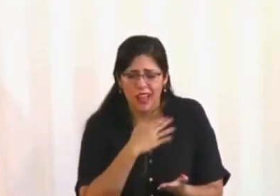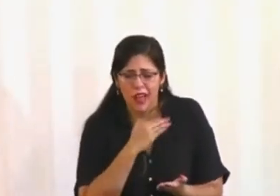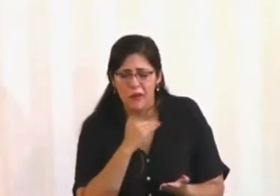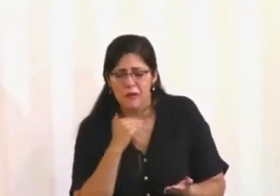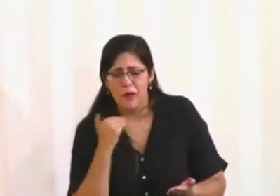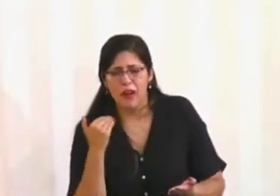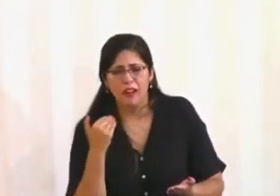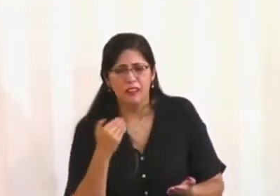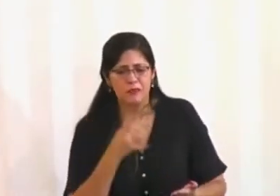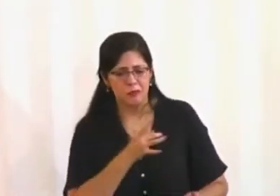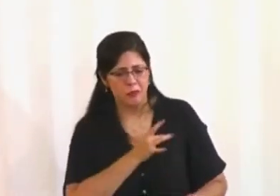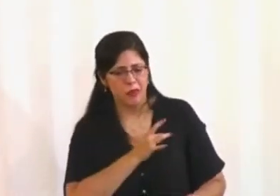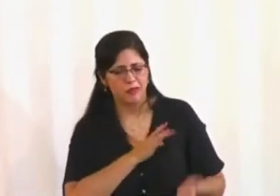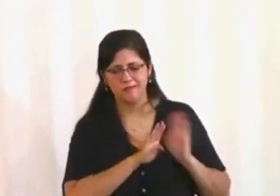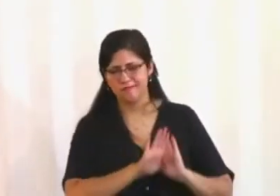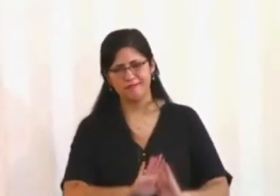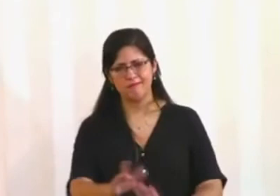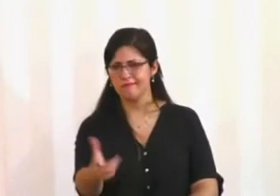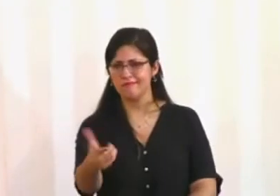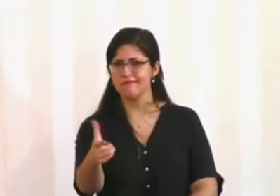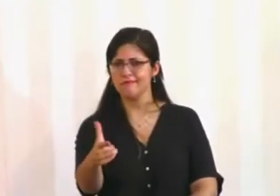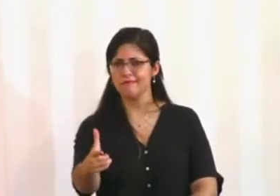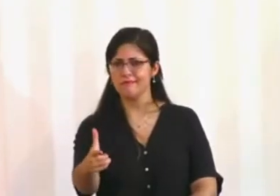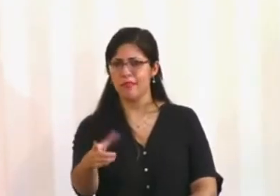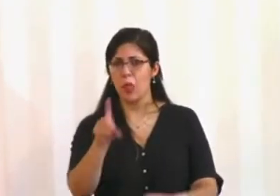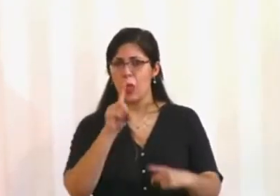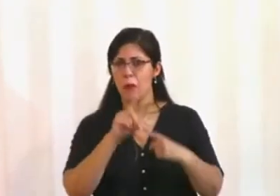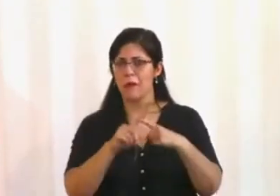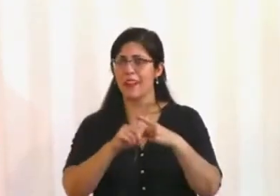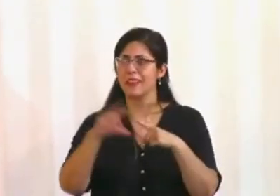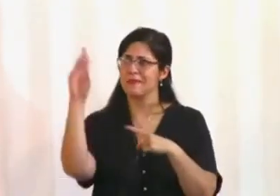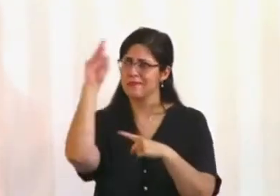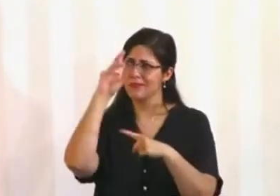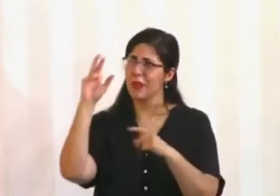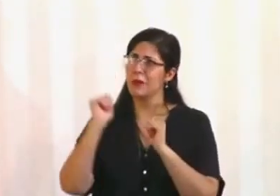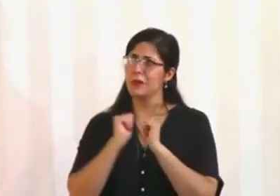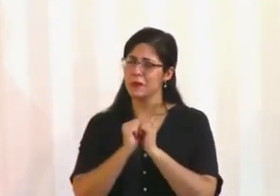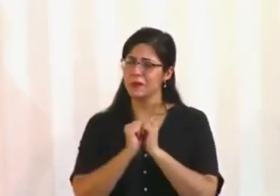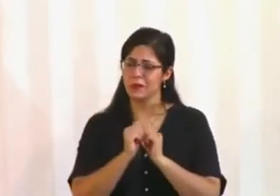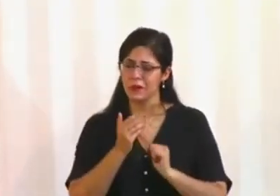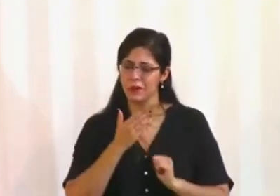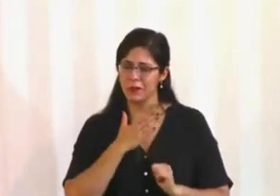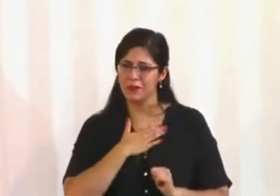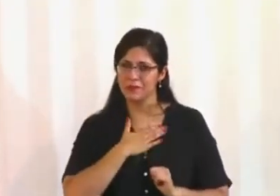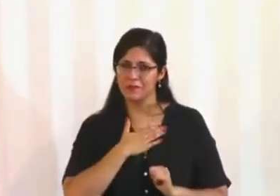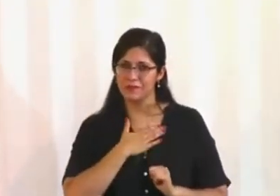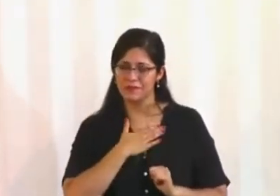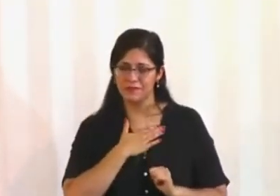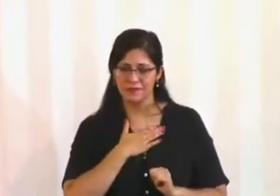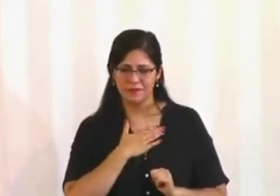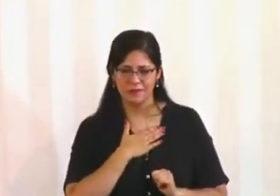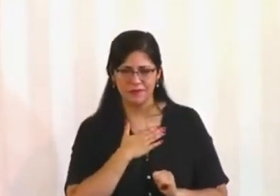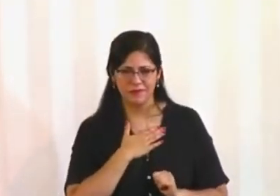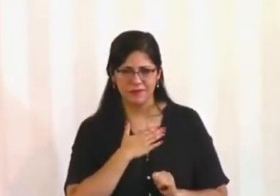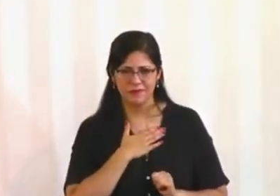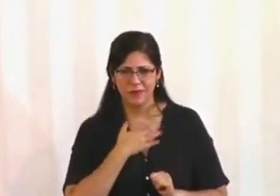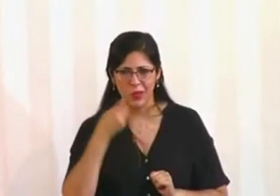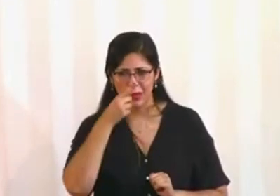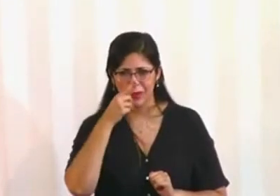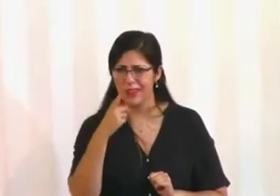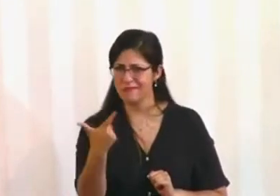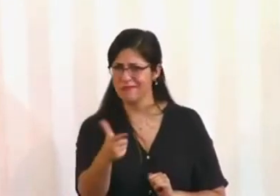não temerei mal nenhum, porque tu estás comigo. Não duvide da presença de